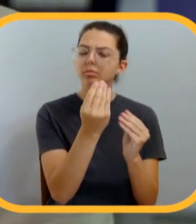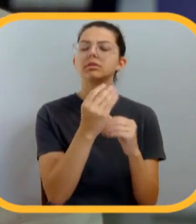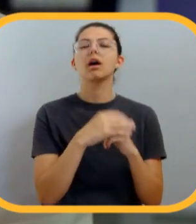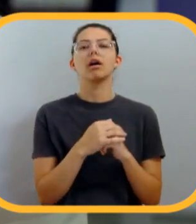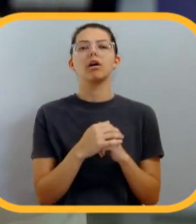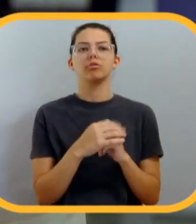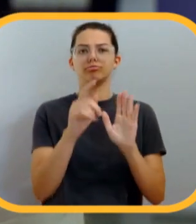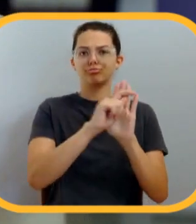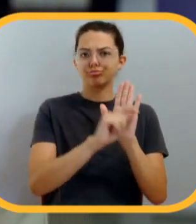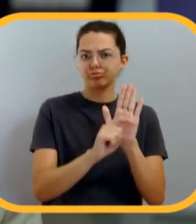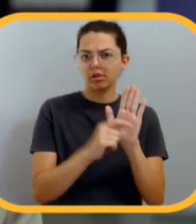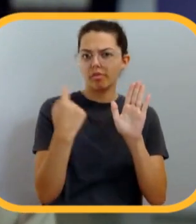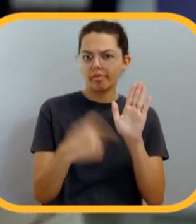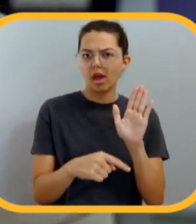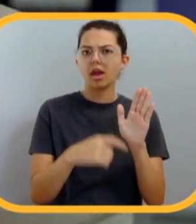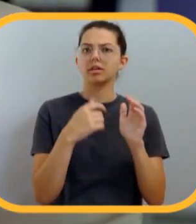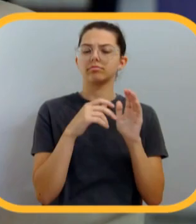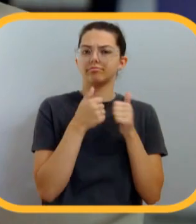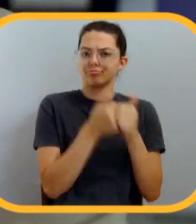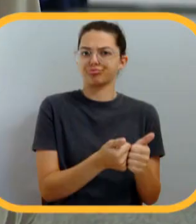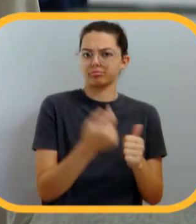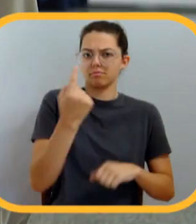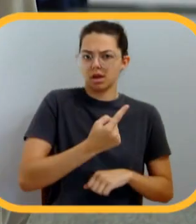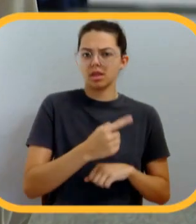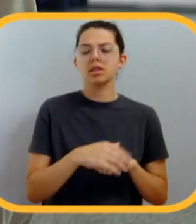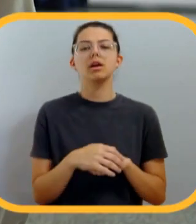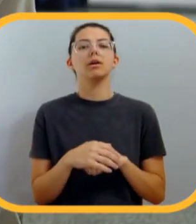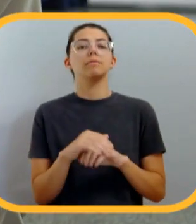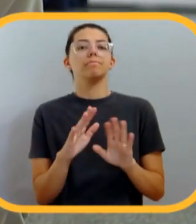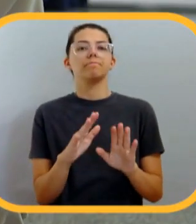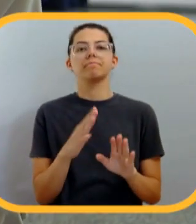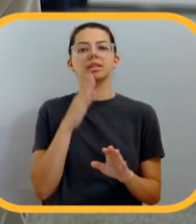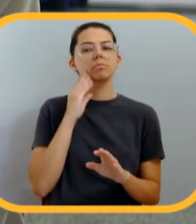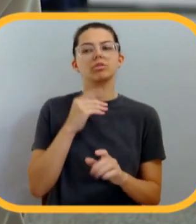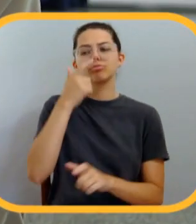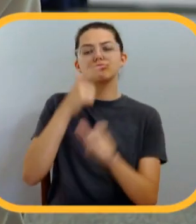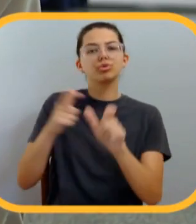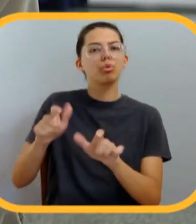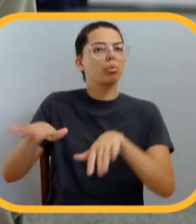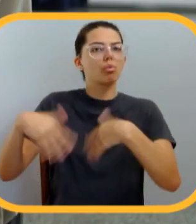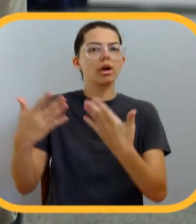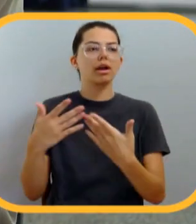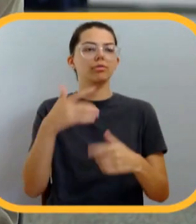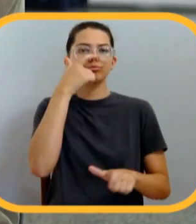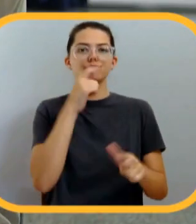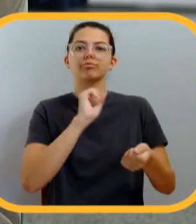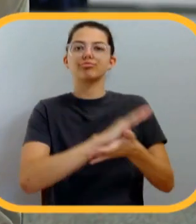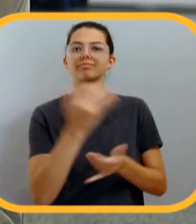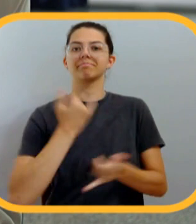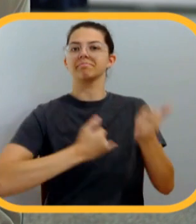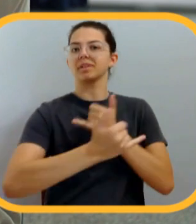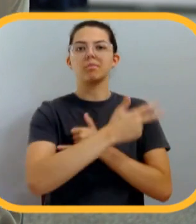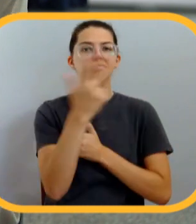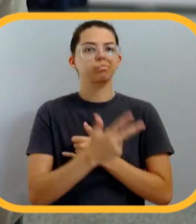formação, têm um código deontológico que devem respeitar e não me parece que o cidadão se possa substituir totalmente